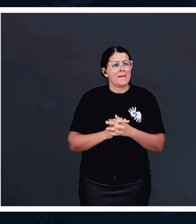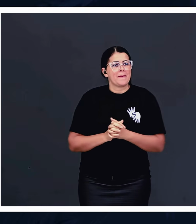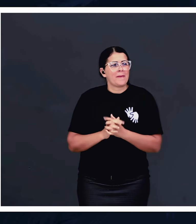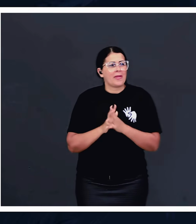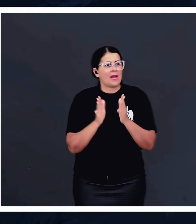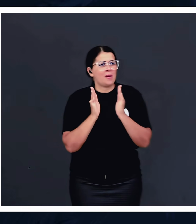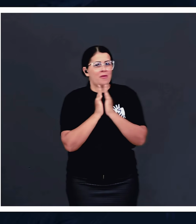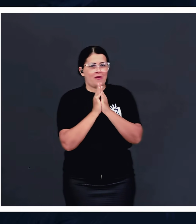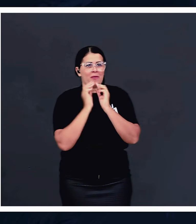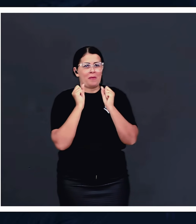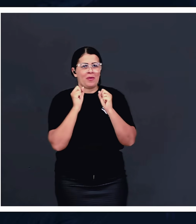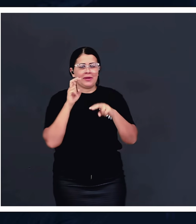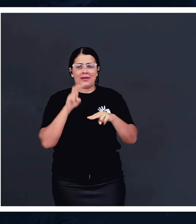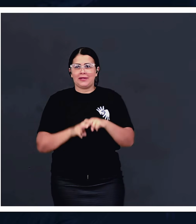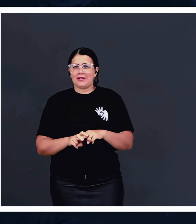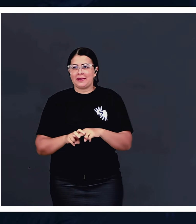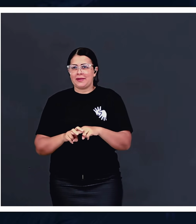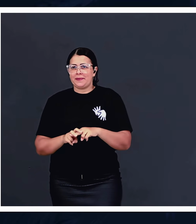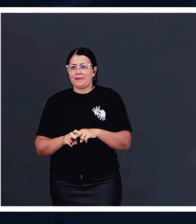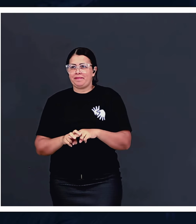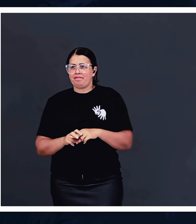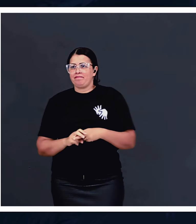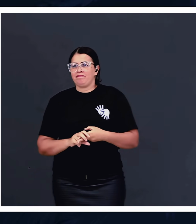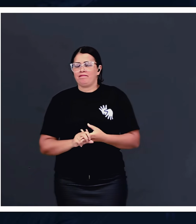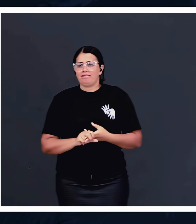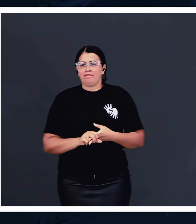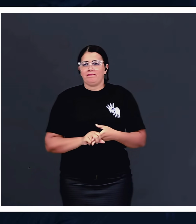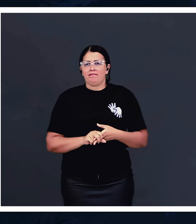Por favor, pode sentar-se no seu lugar.